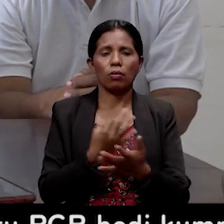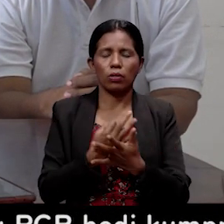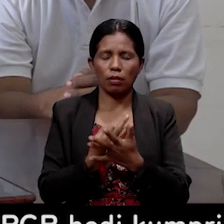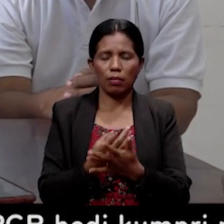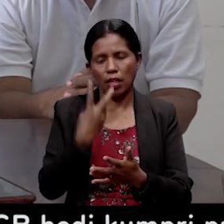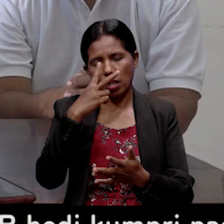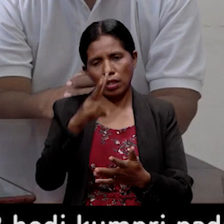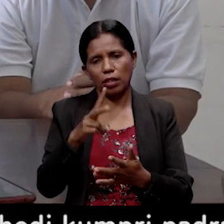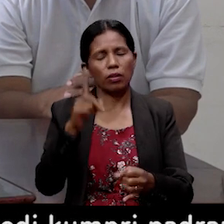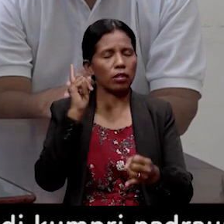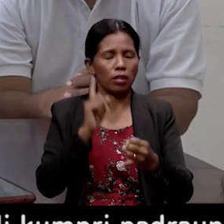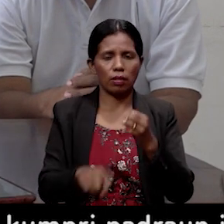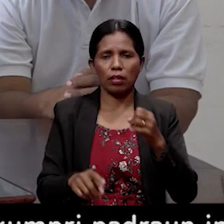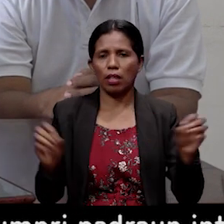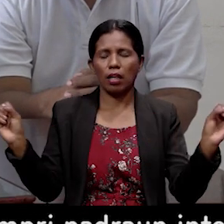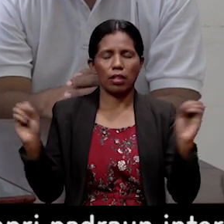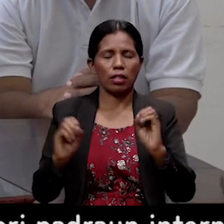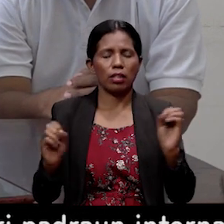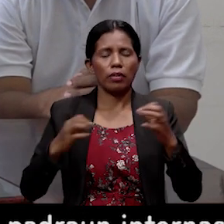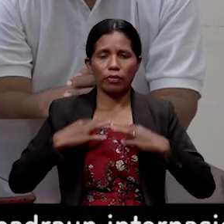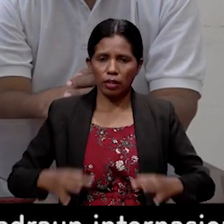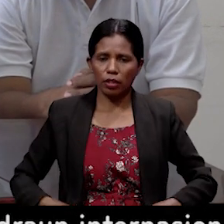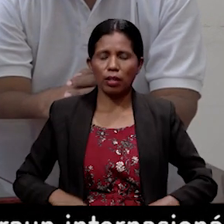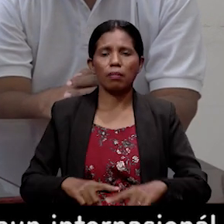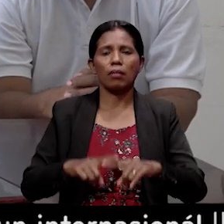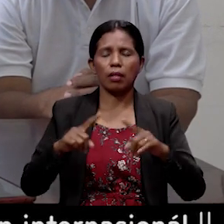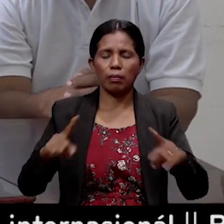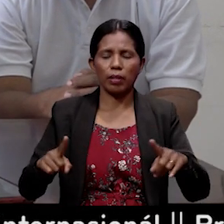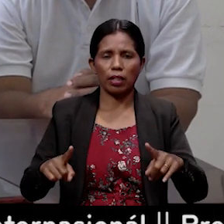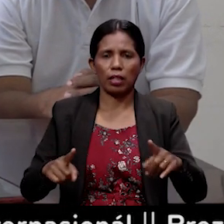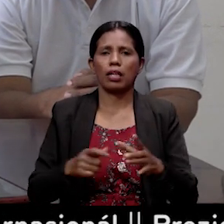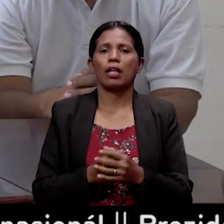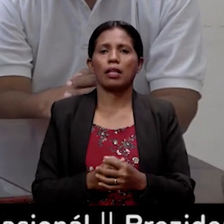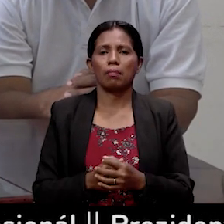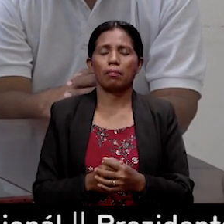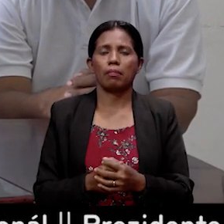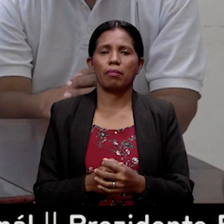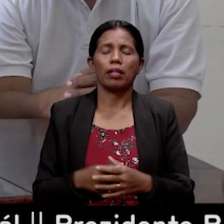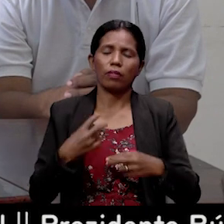e kus mai la iha conflito físico, mai be impasse continua fila falta. Em passe ainda não vê